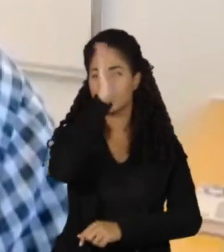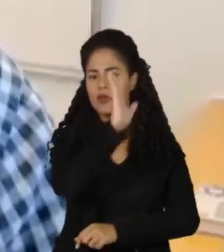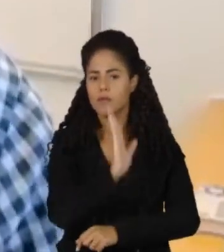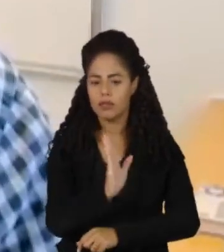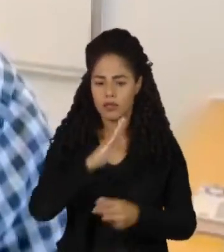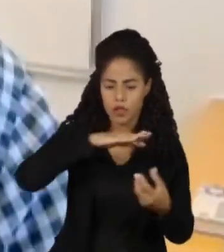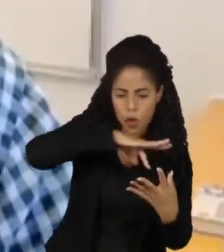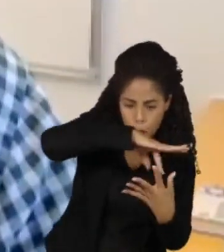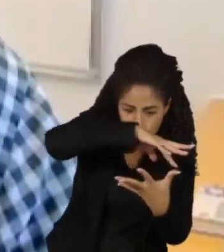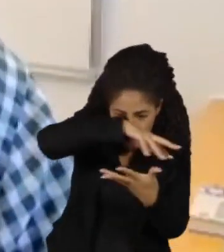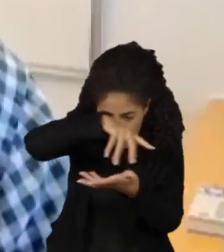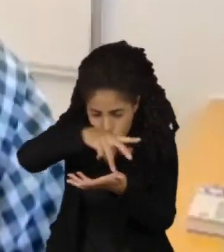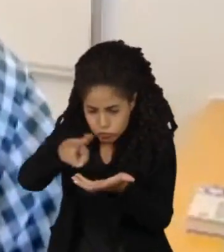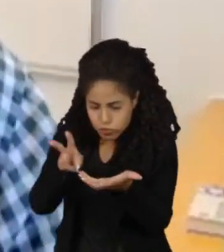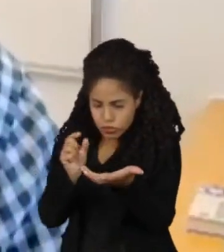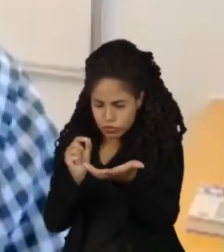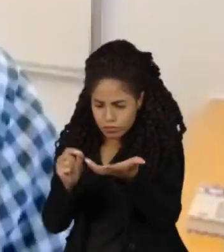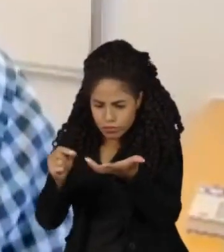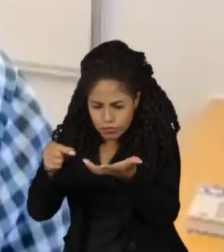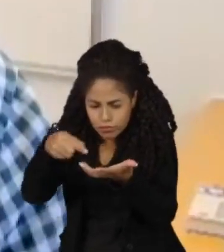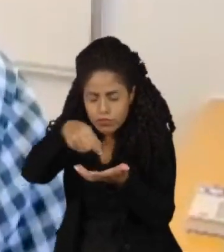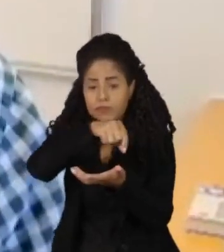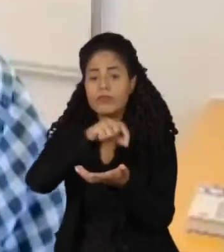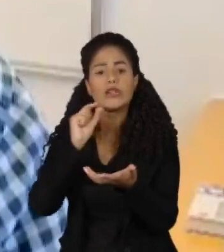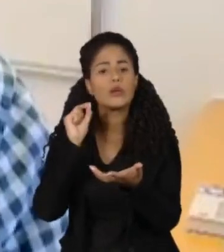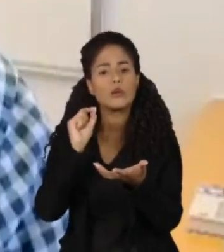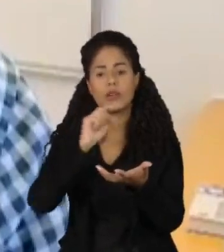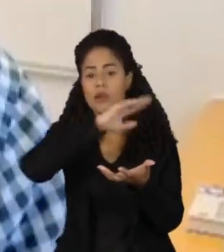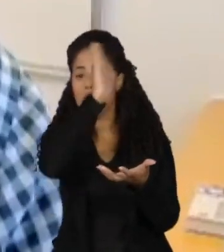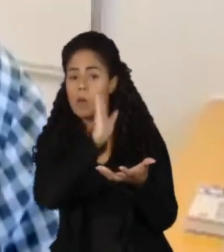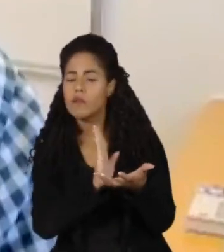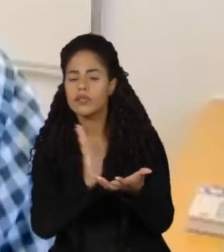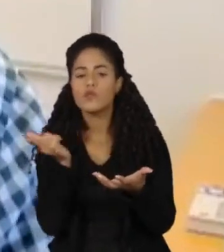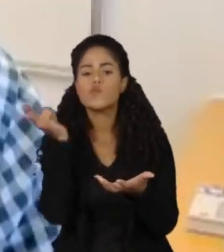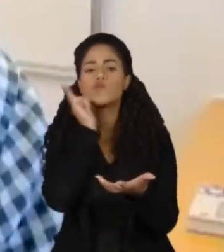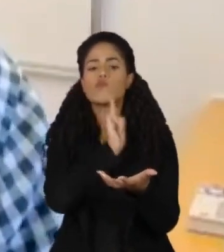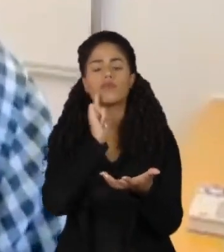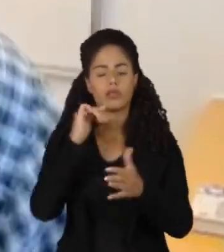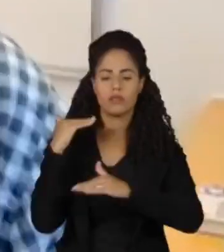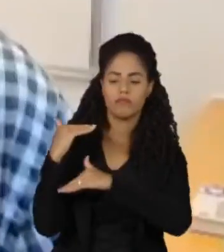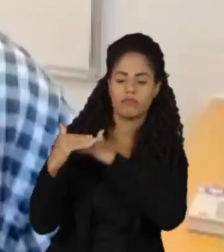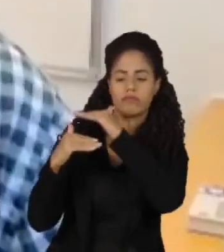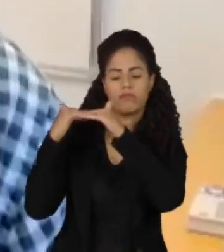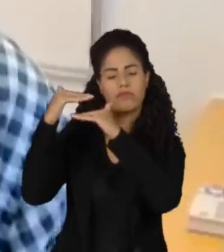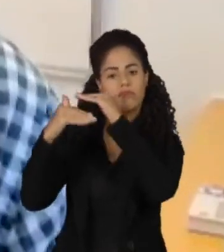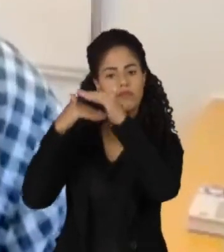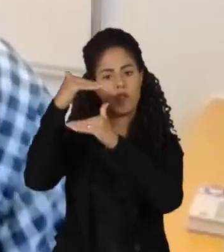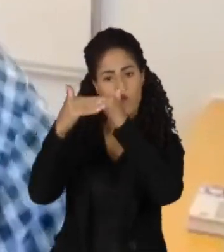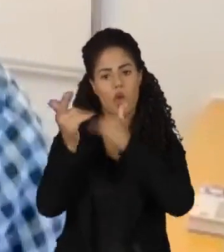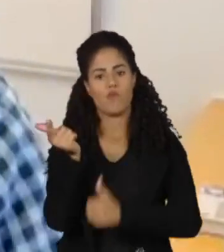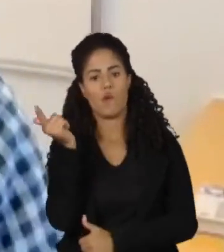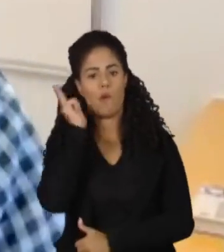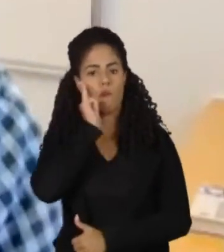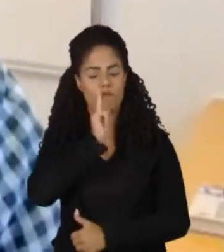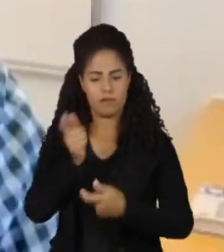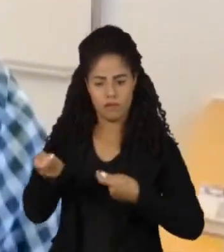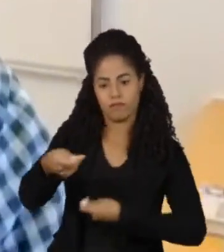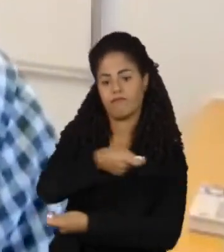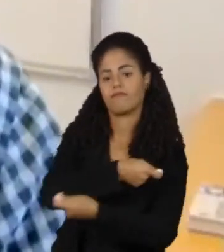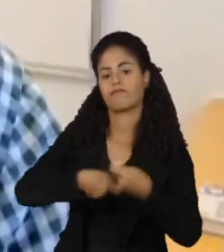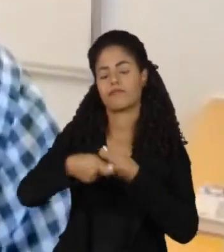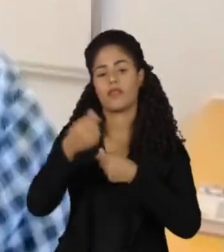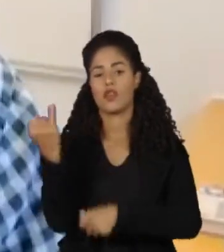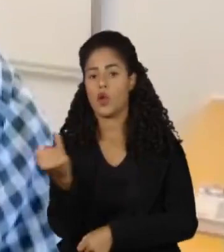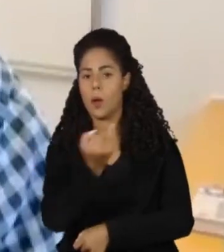vai crescer menos. O que nós esperamos é que o Brasil consiga avançar em reformas estruturais importantes,